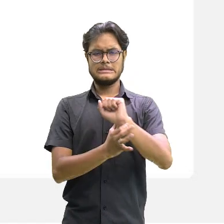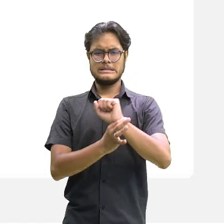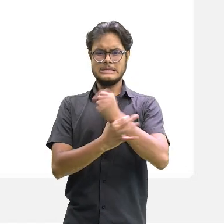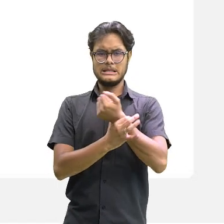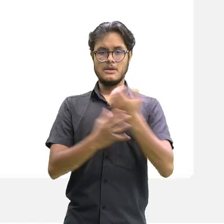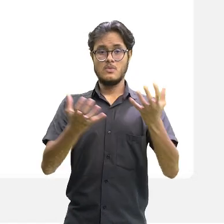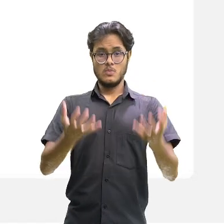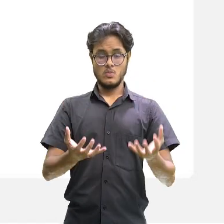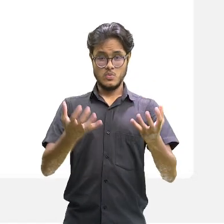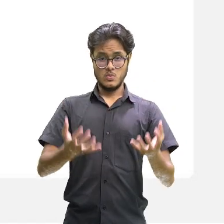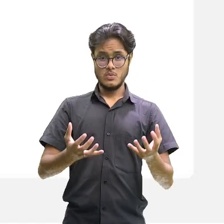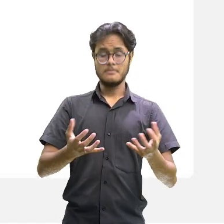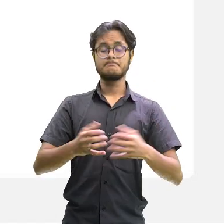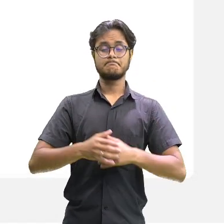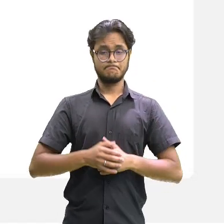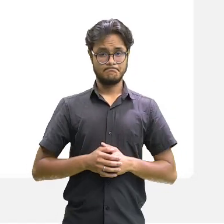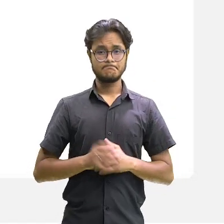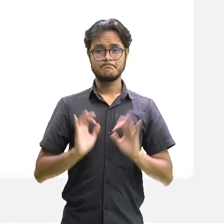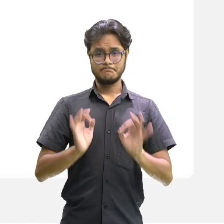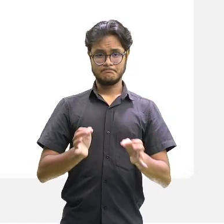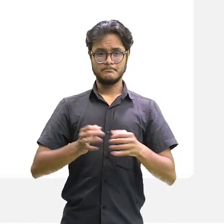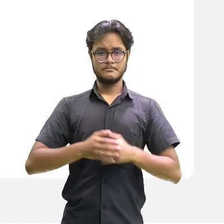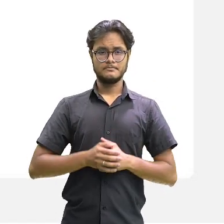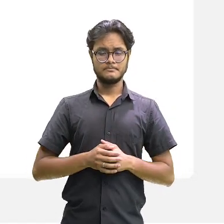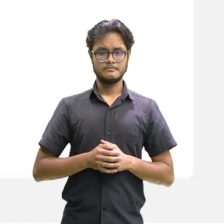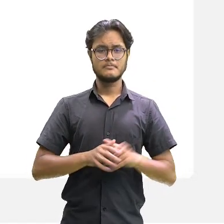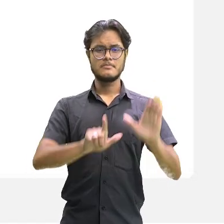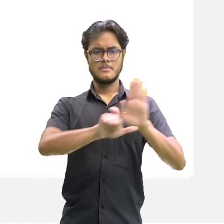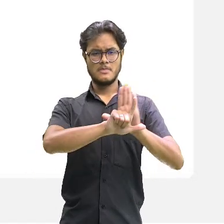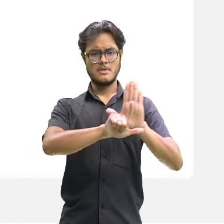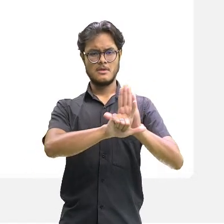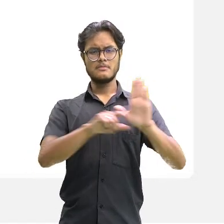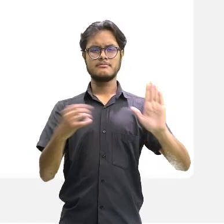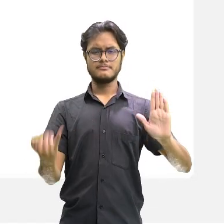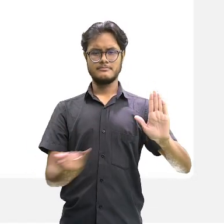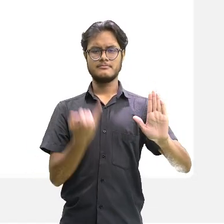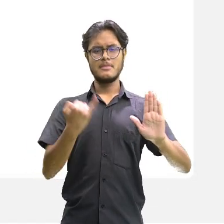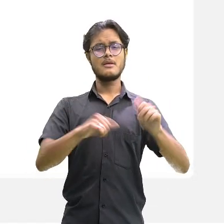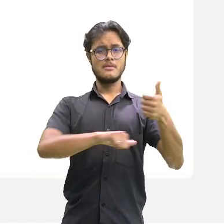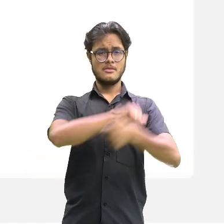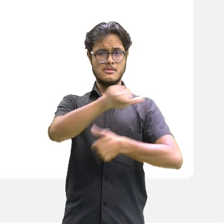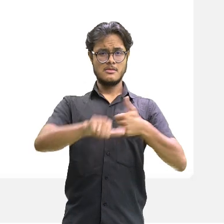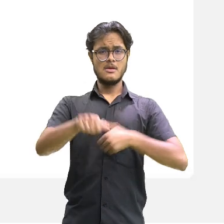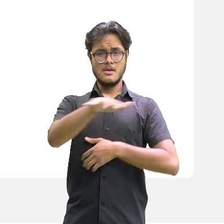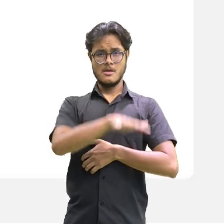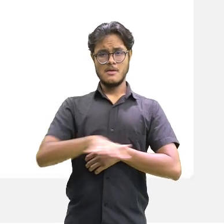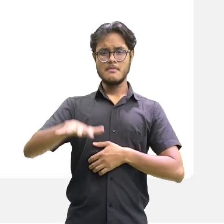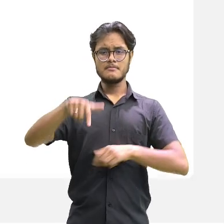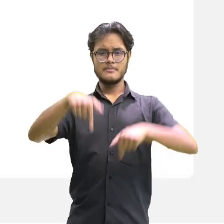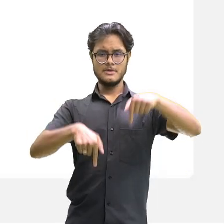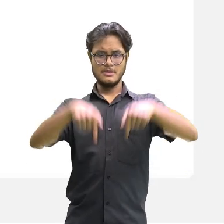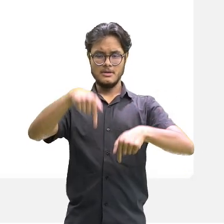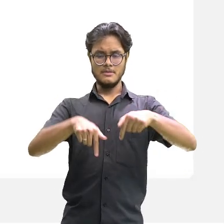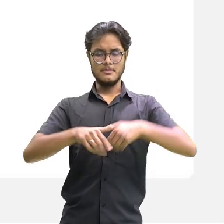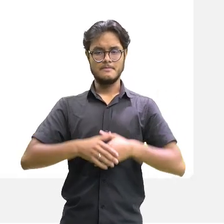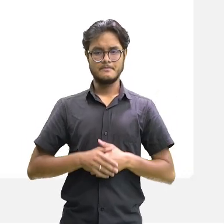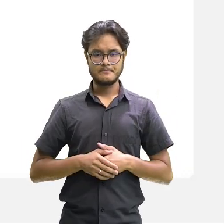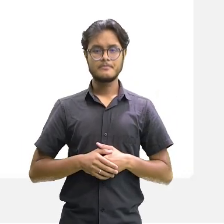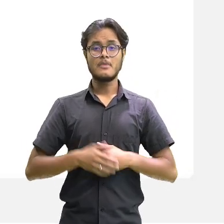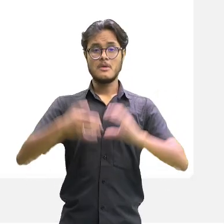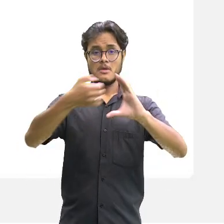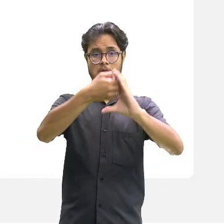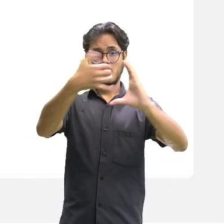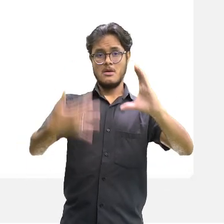por Lavoisier em 1774, é uma das leis mais importantes das transformações químicas. Ela